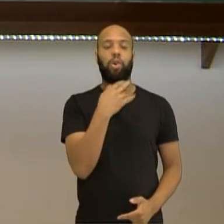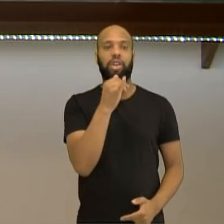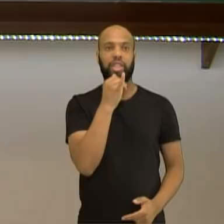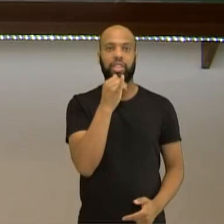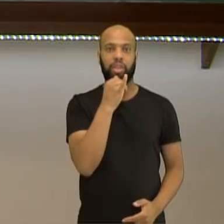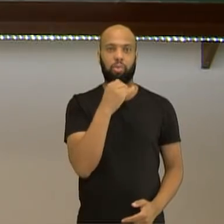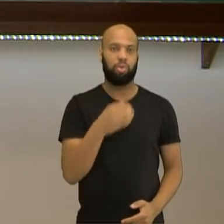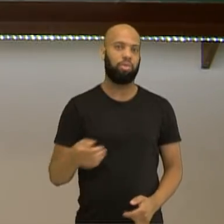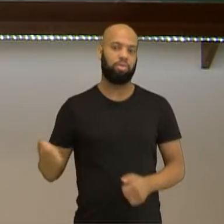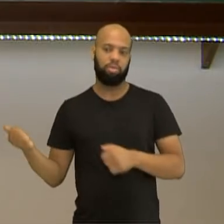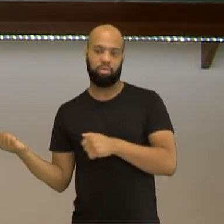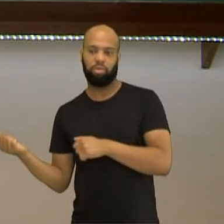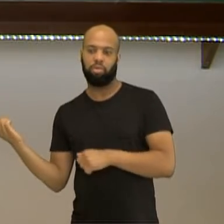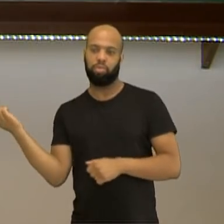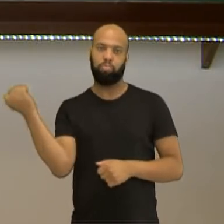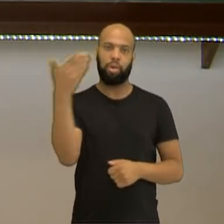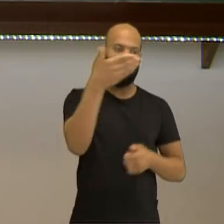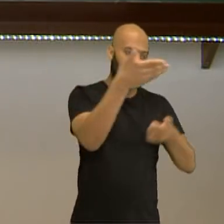tempo, né?